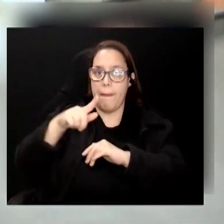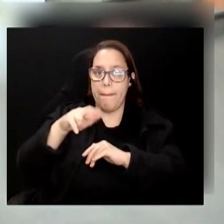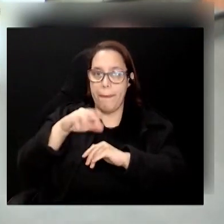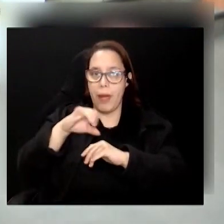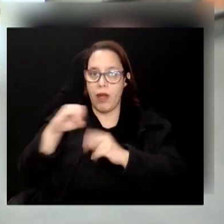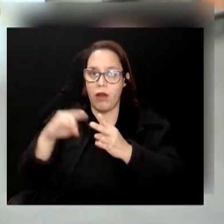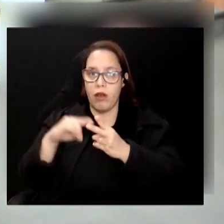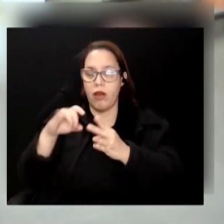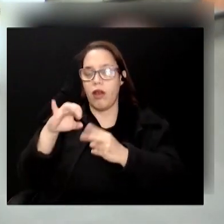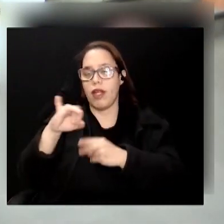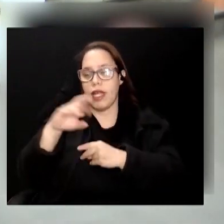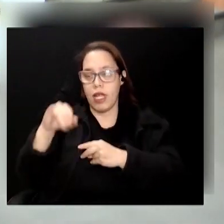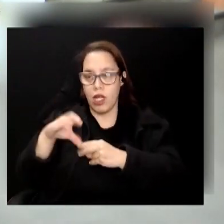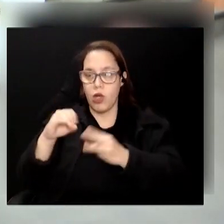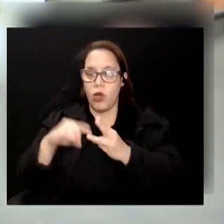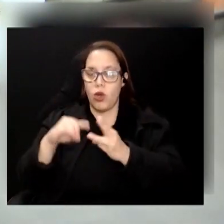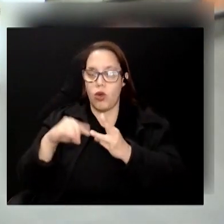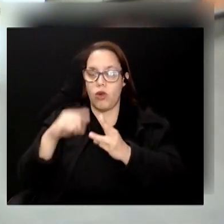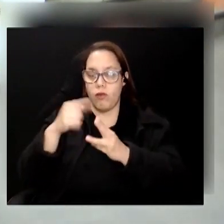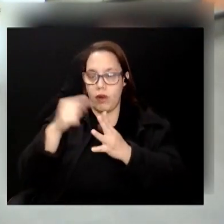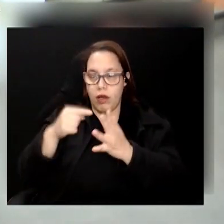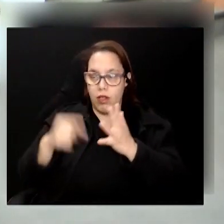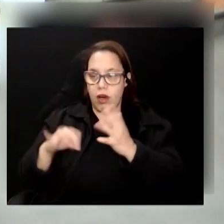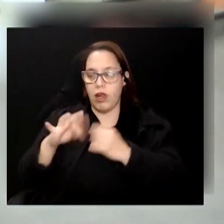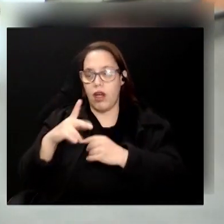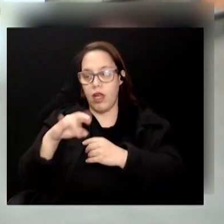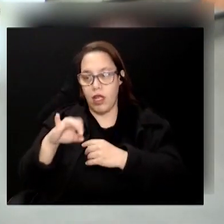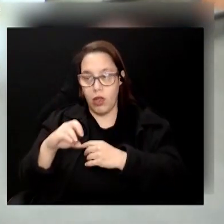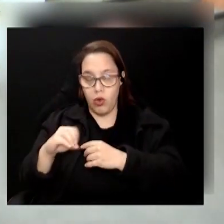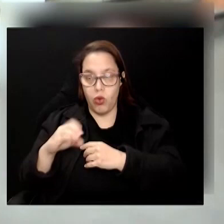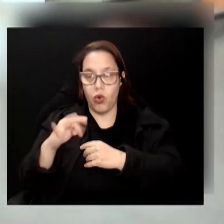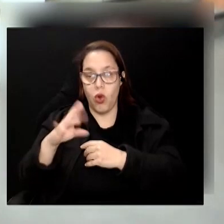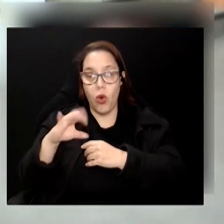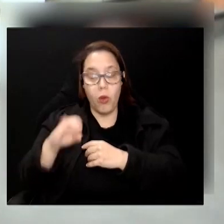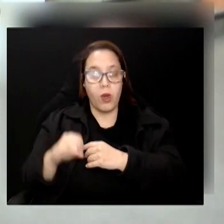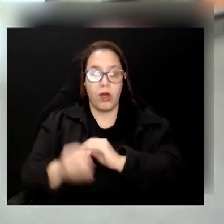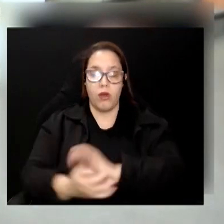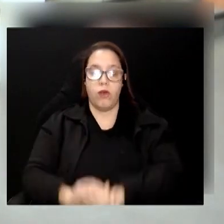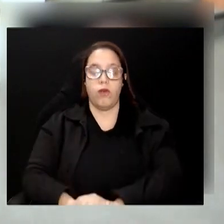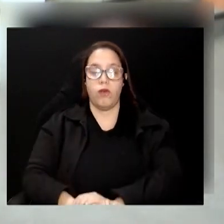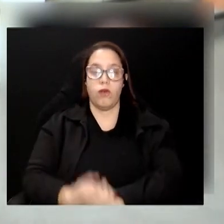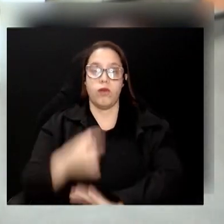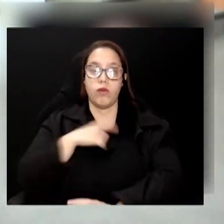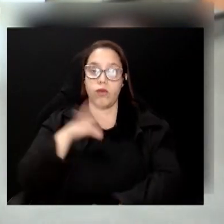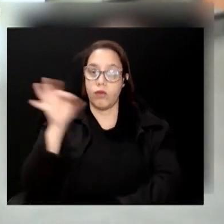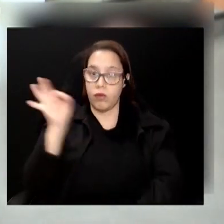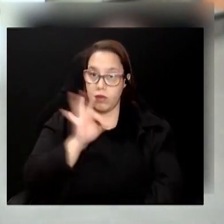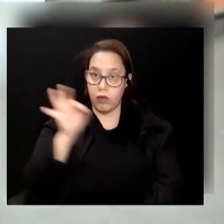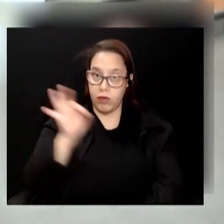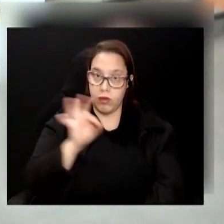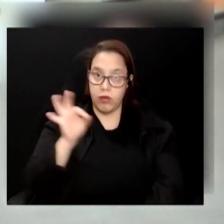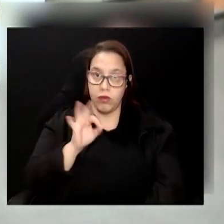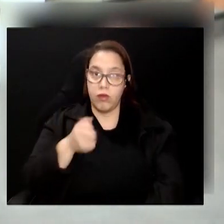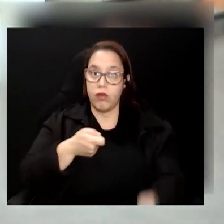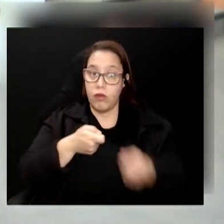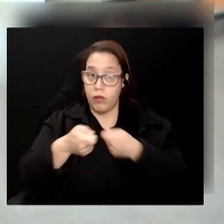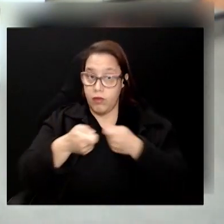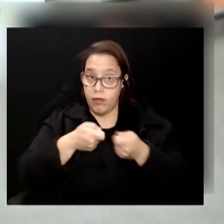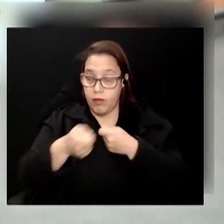cobre, vanádio, lítio, cobalto. Todos eles têm uma parte de regulação